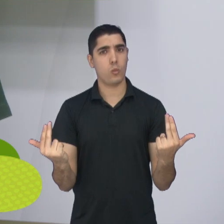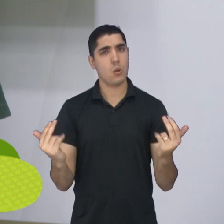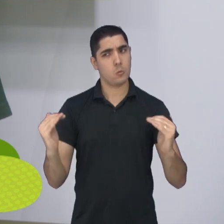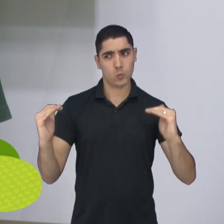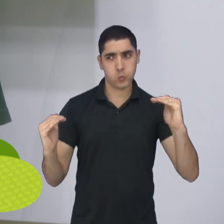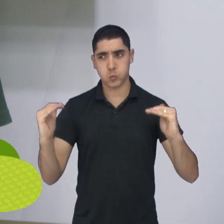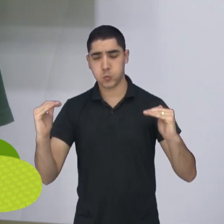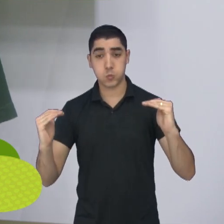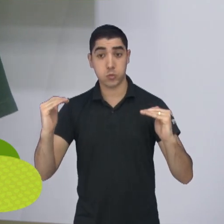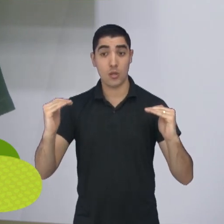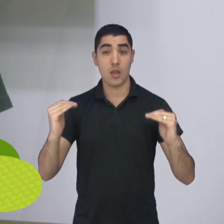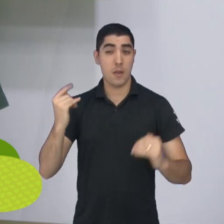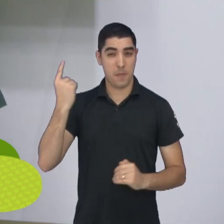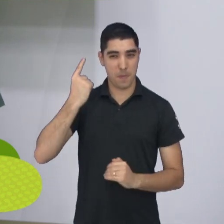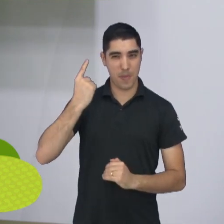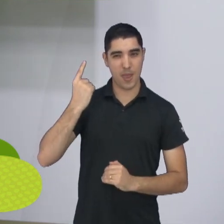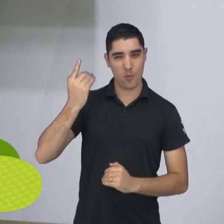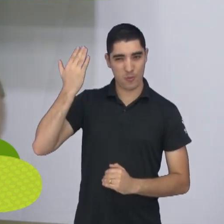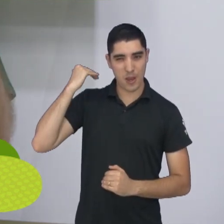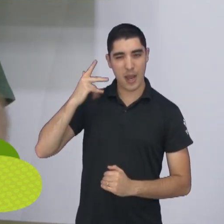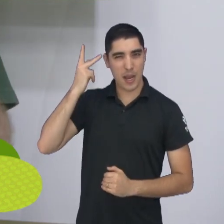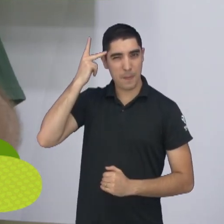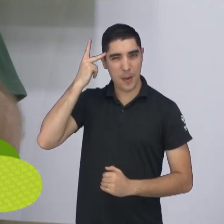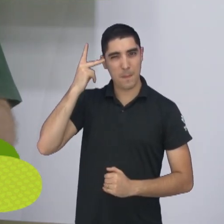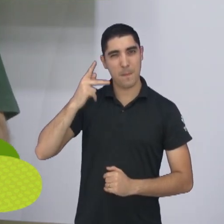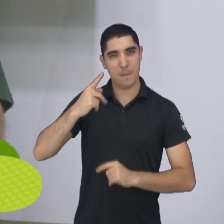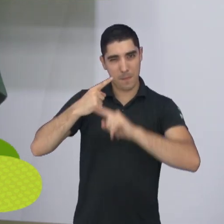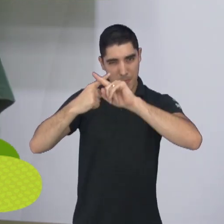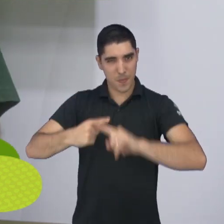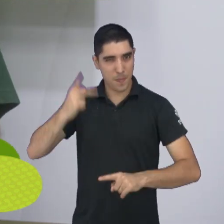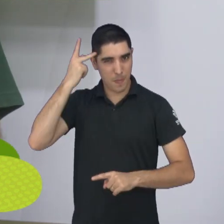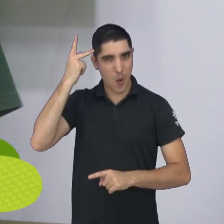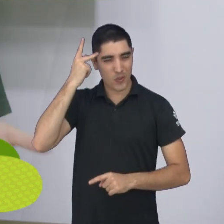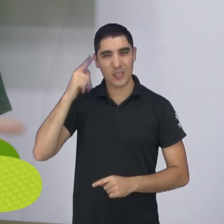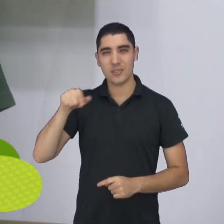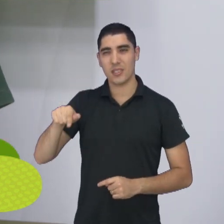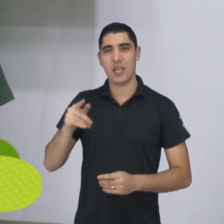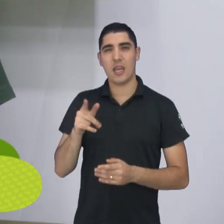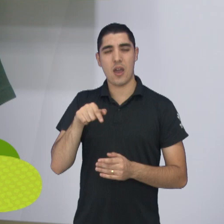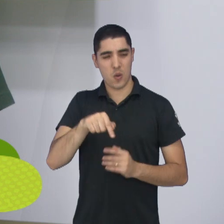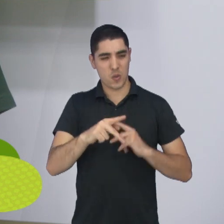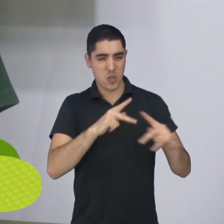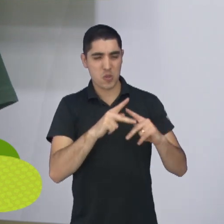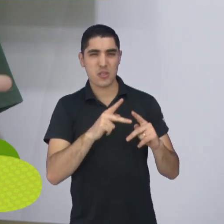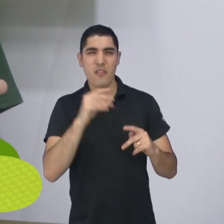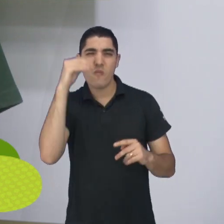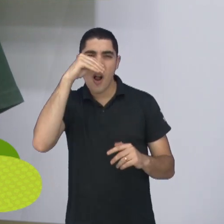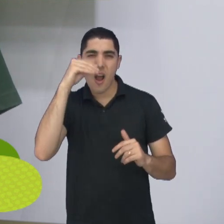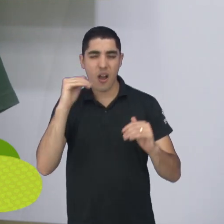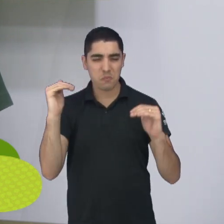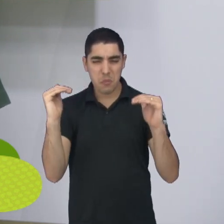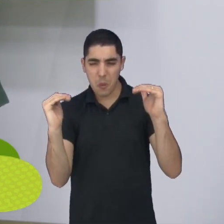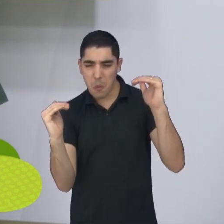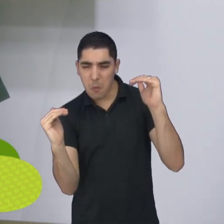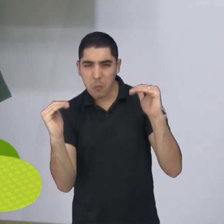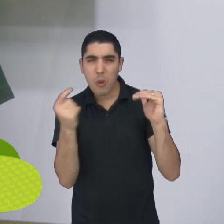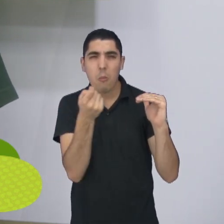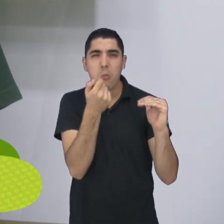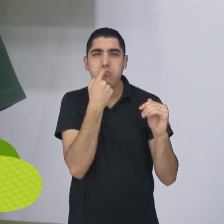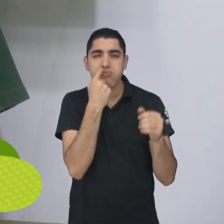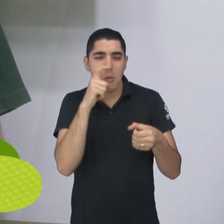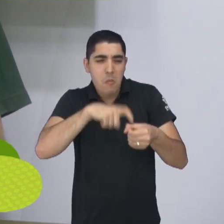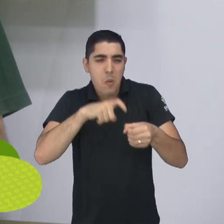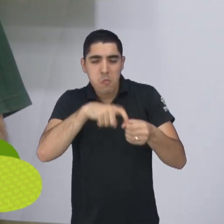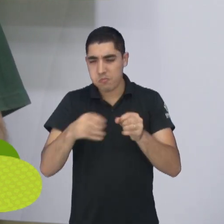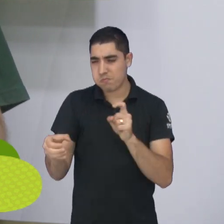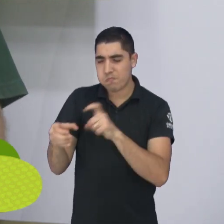o primeiro jogo lá da primeira fase do Campeonato Paulista, que foi um placar bem baixo, com muitos erros dos dois. Placar de chupetinha. Muitos erros dos dois times.